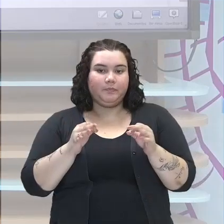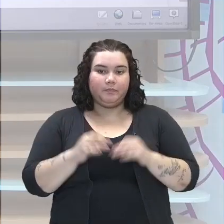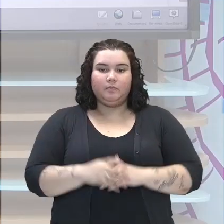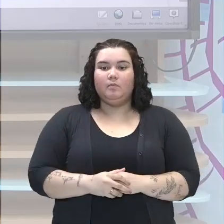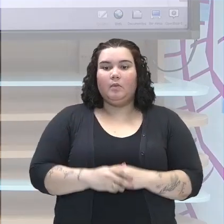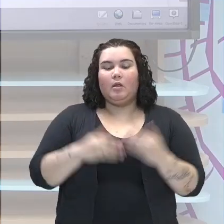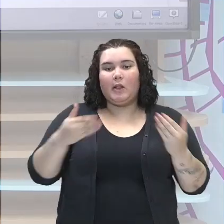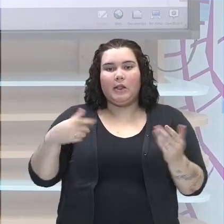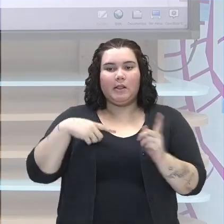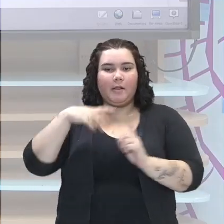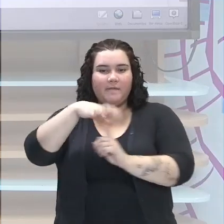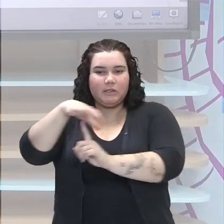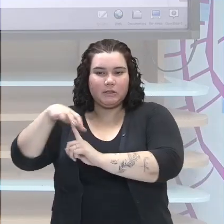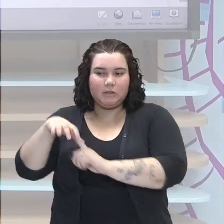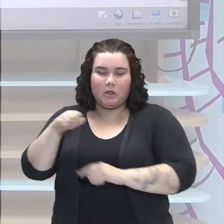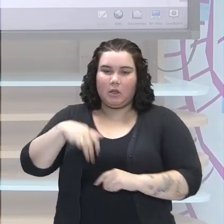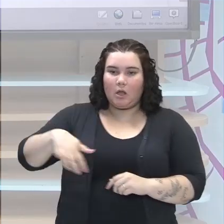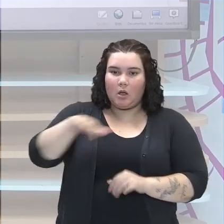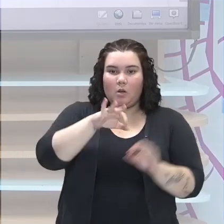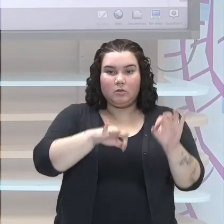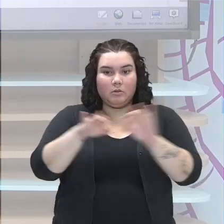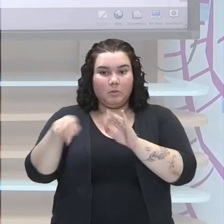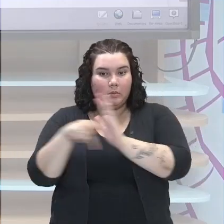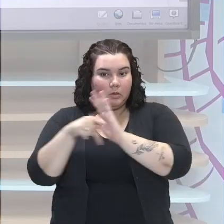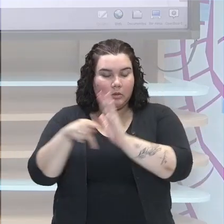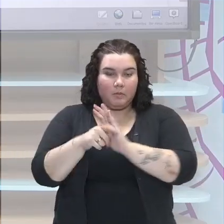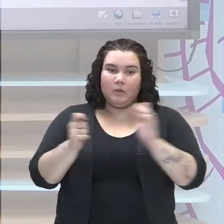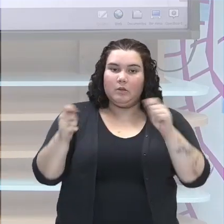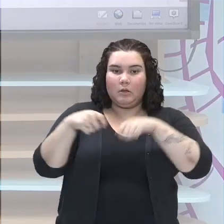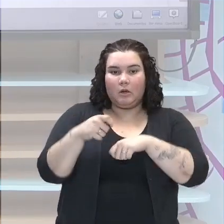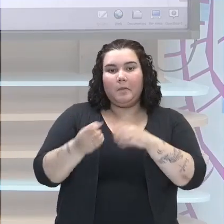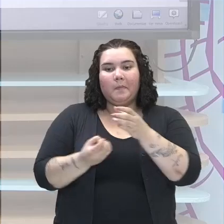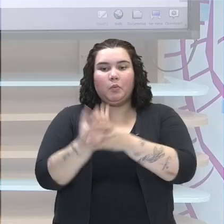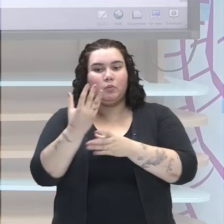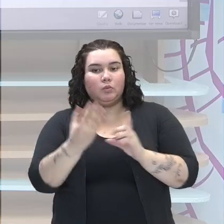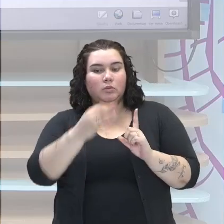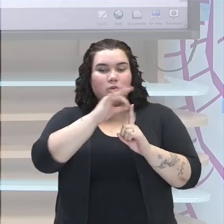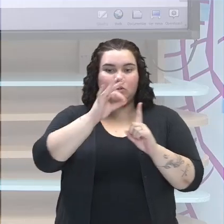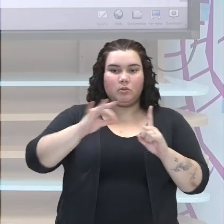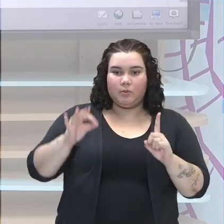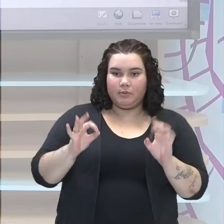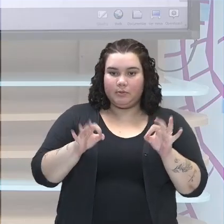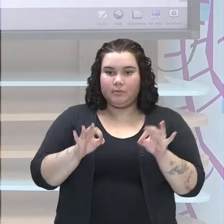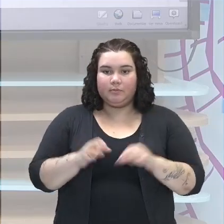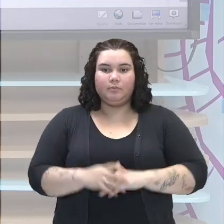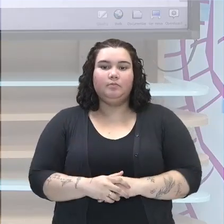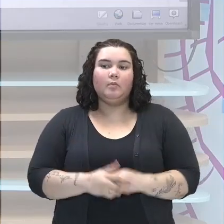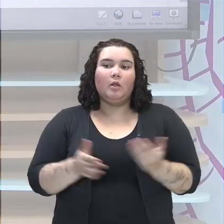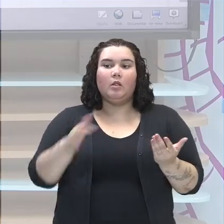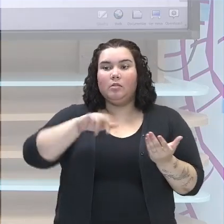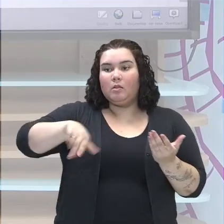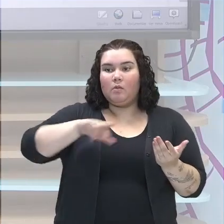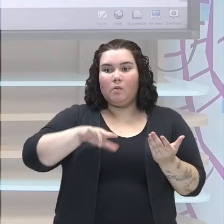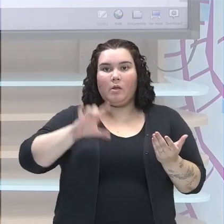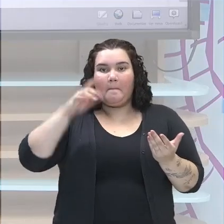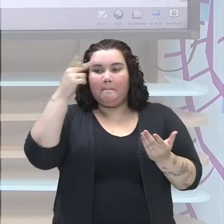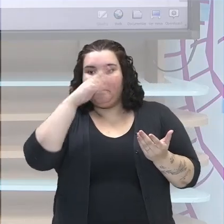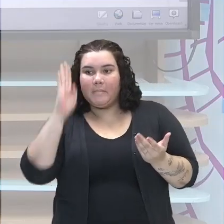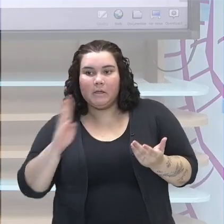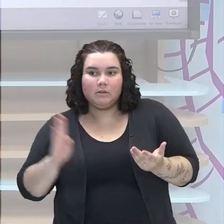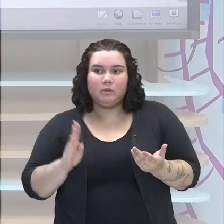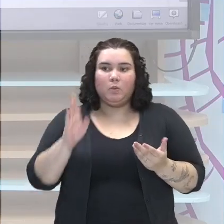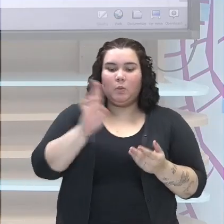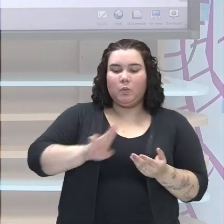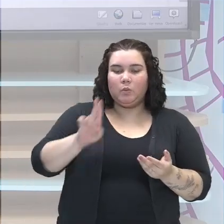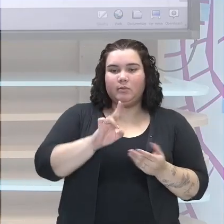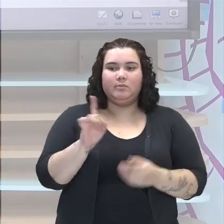tem as fazendas lá, todas organizadas, para poderem produzir a soja, para mandar para fora. Não é necessariamente para o Brasil consumir.